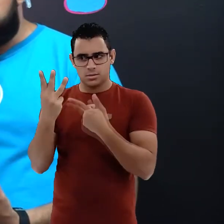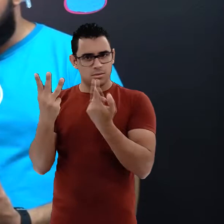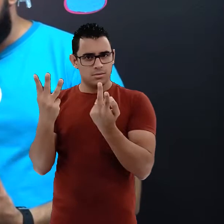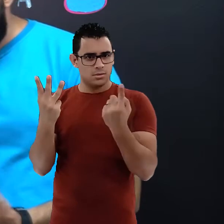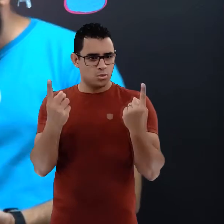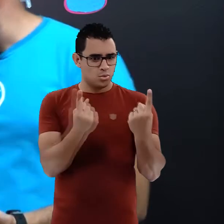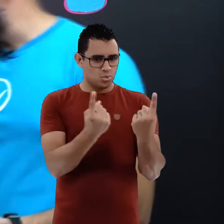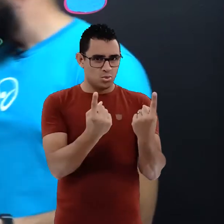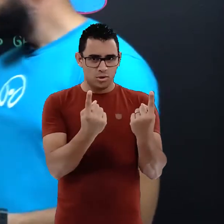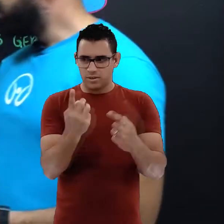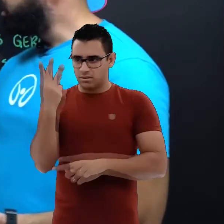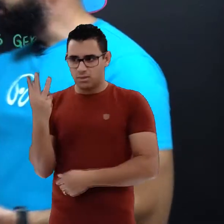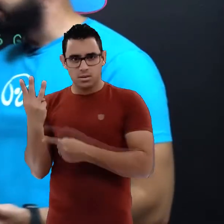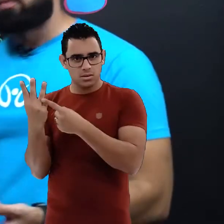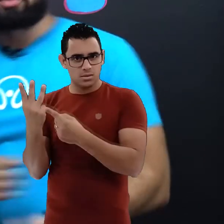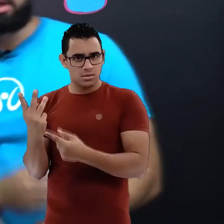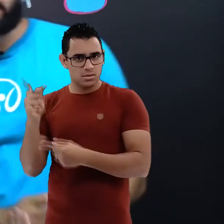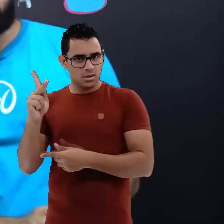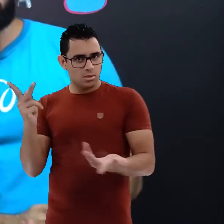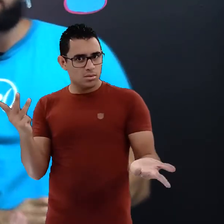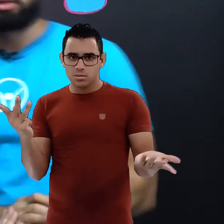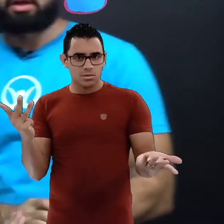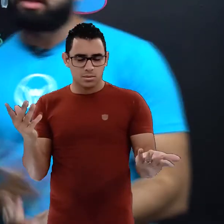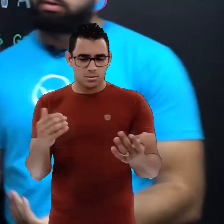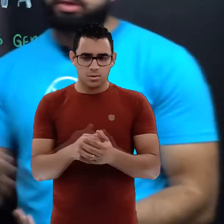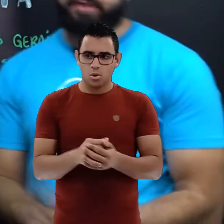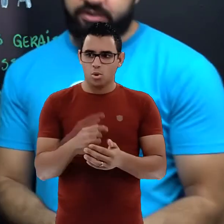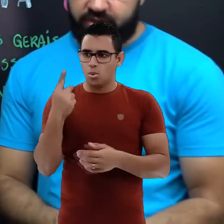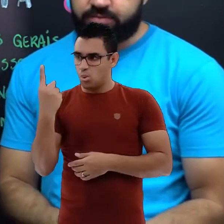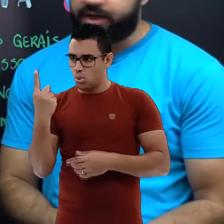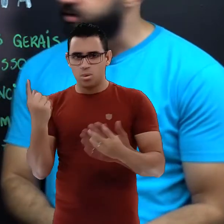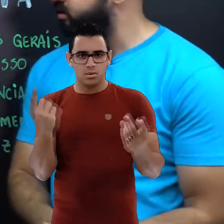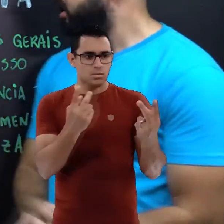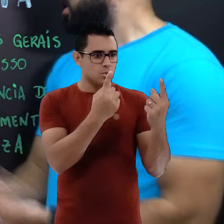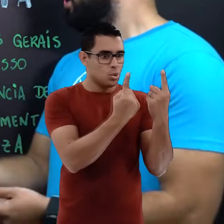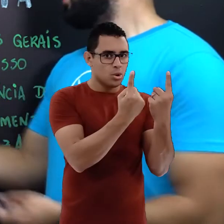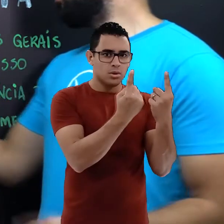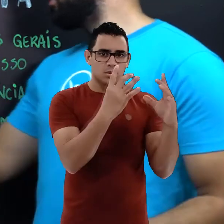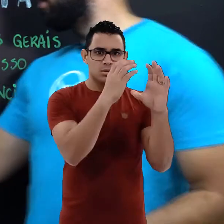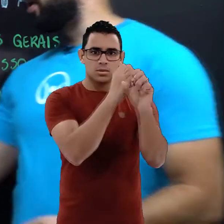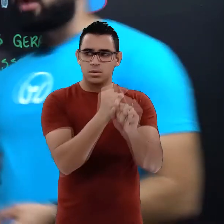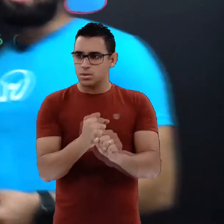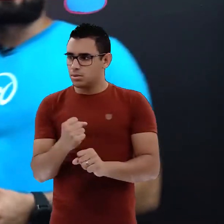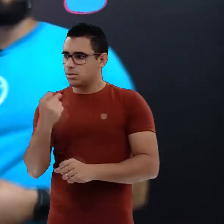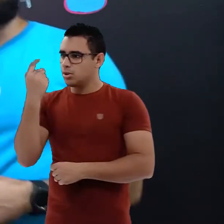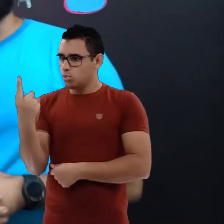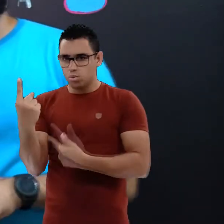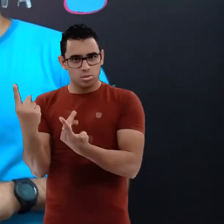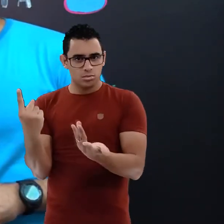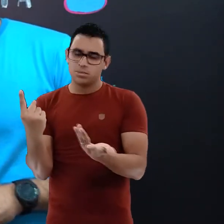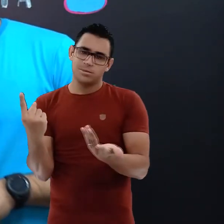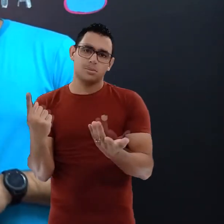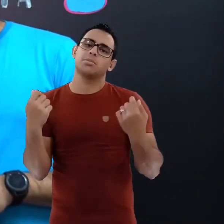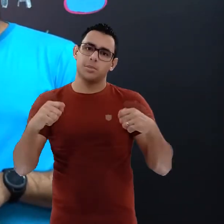eu obedeça a lei de Lavoisier, a lei da conservação das massas. E eu tenho também a lei das